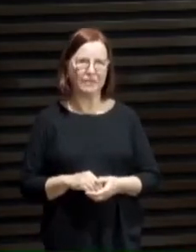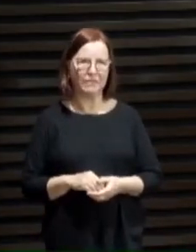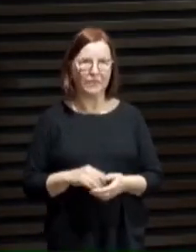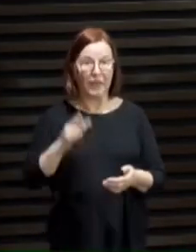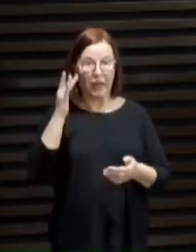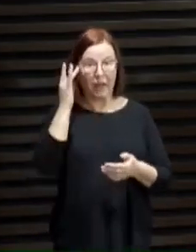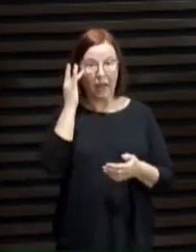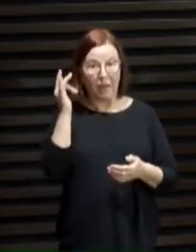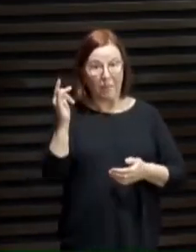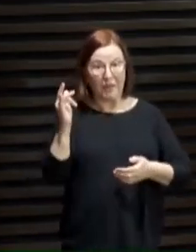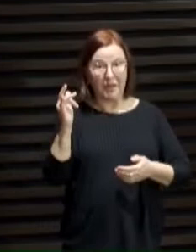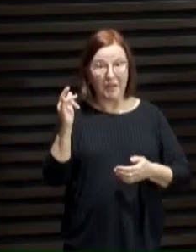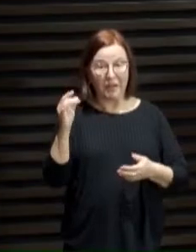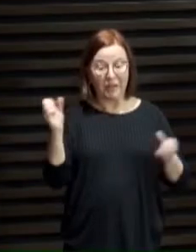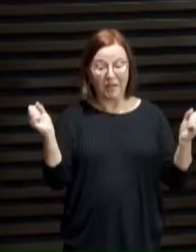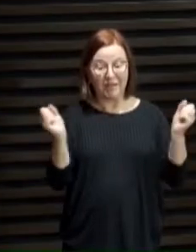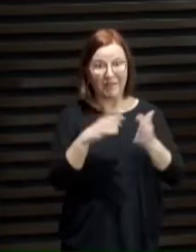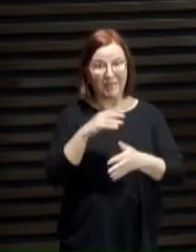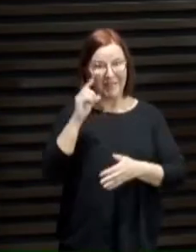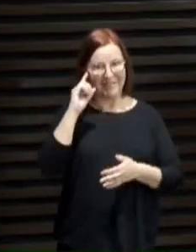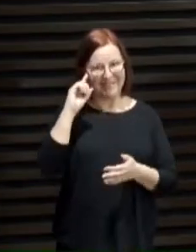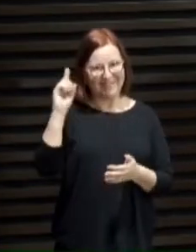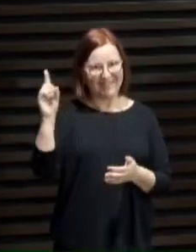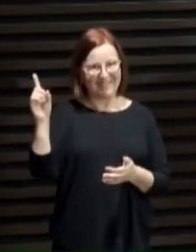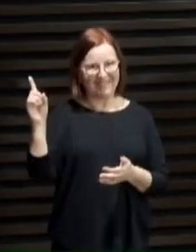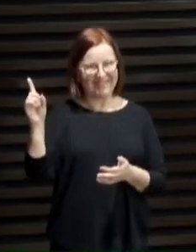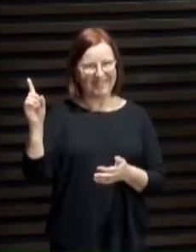Amanhã é um outro dia.